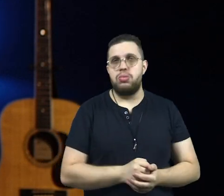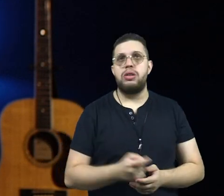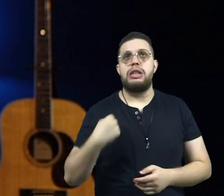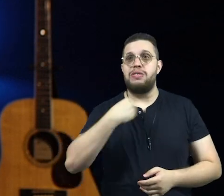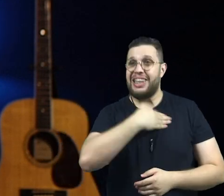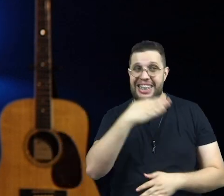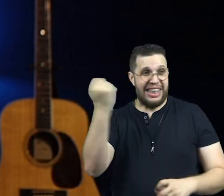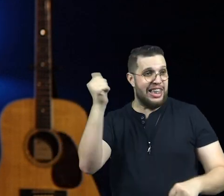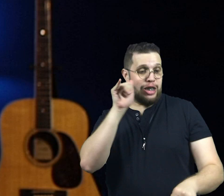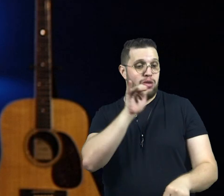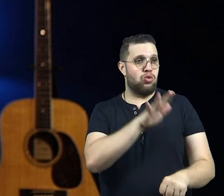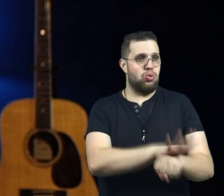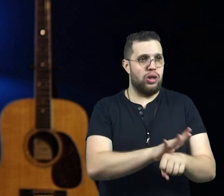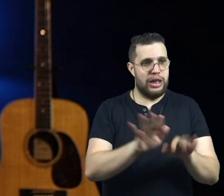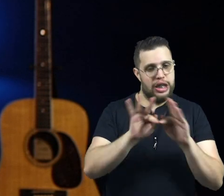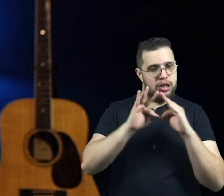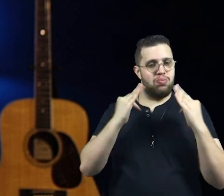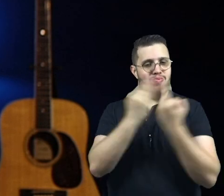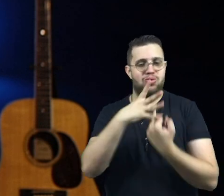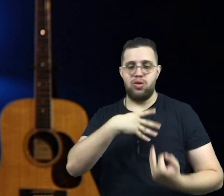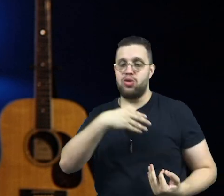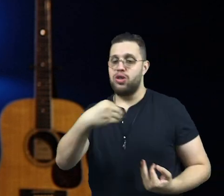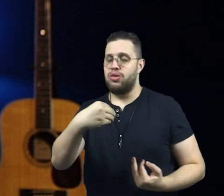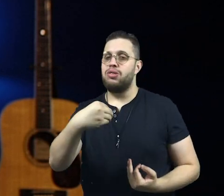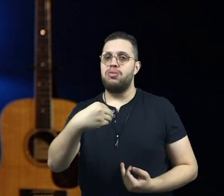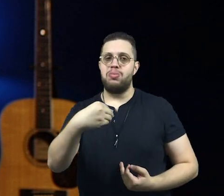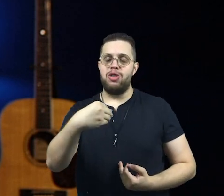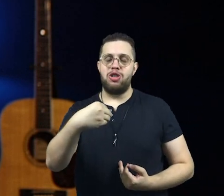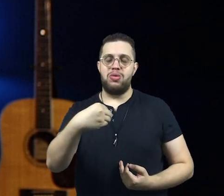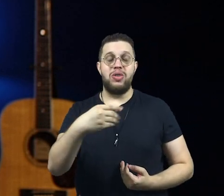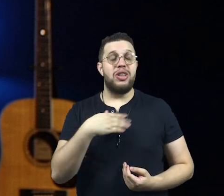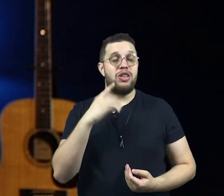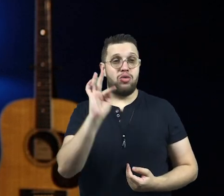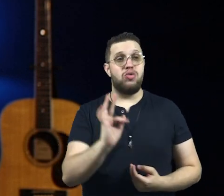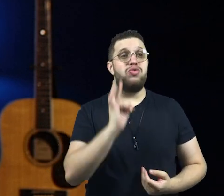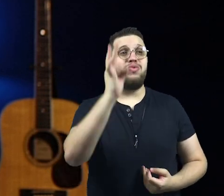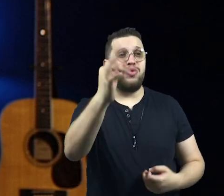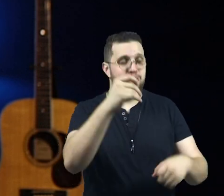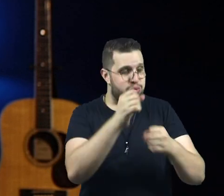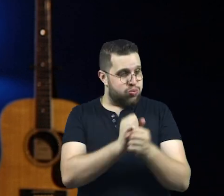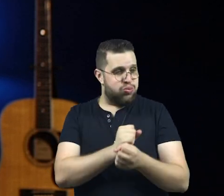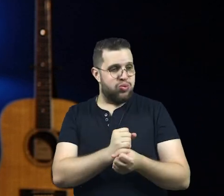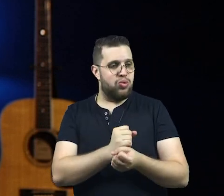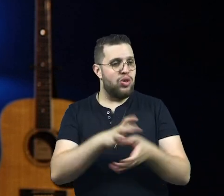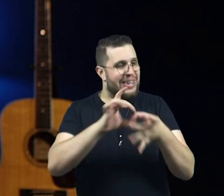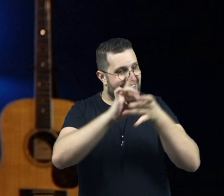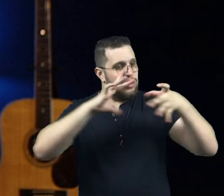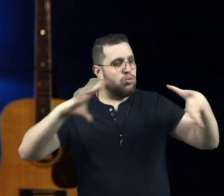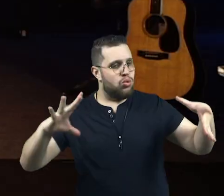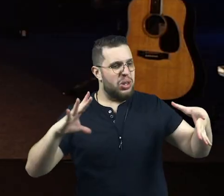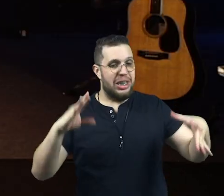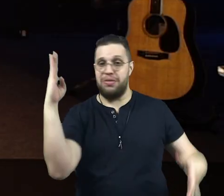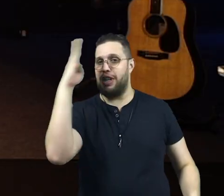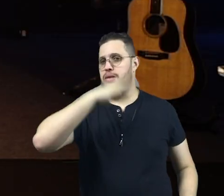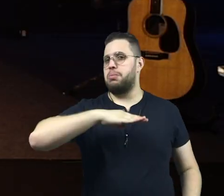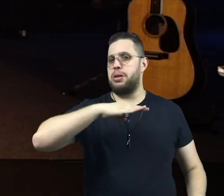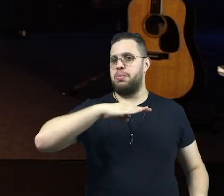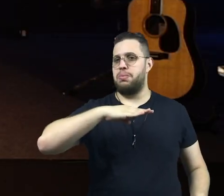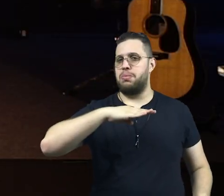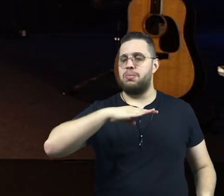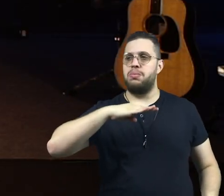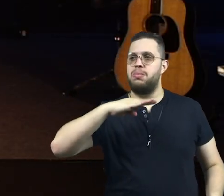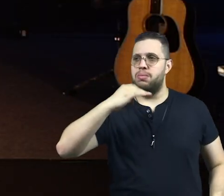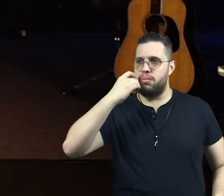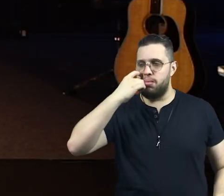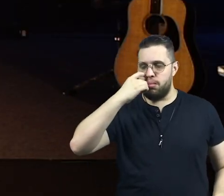seus filhos e filhas, está nos livrando do pior. Eu tenho certeza absoluta.